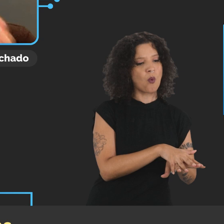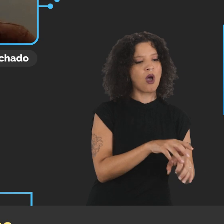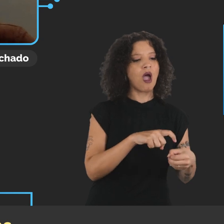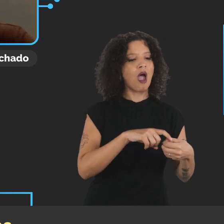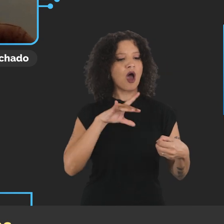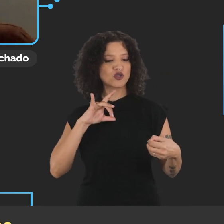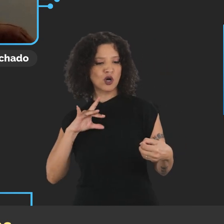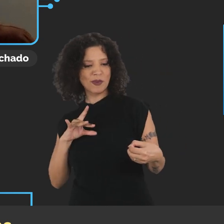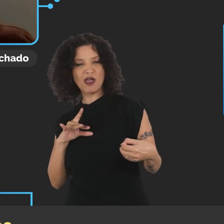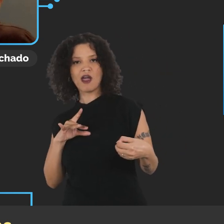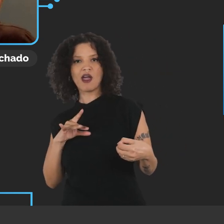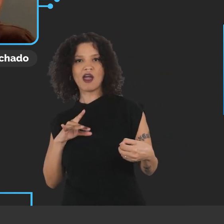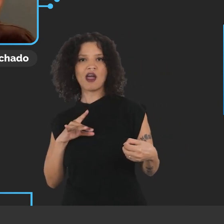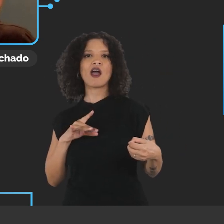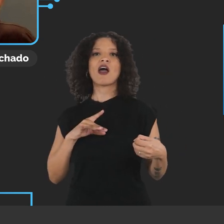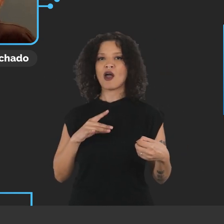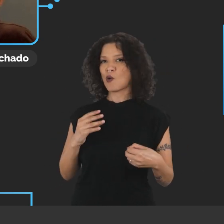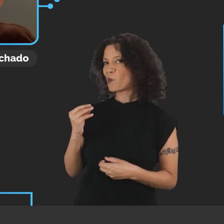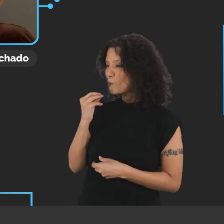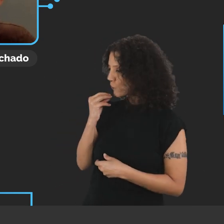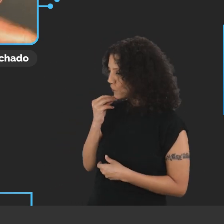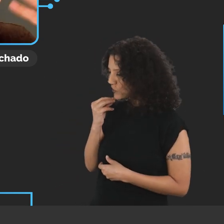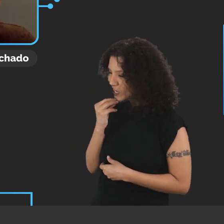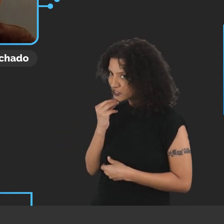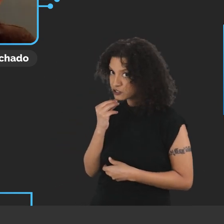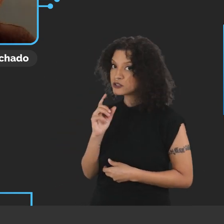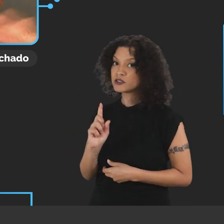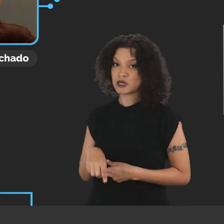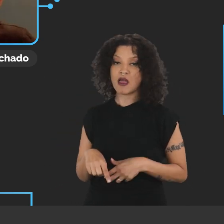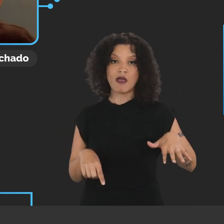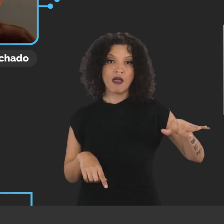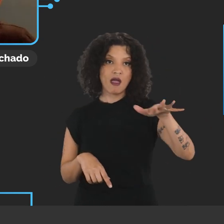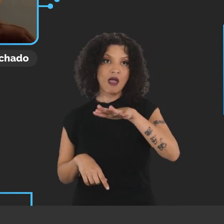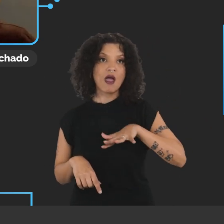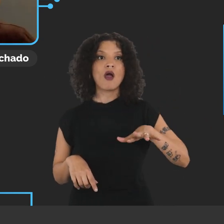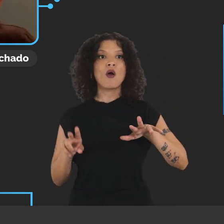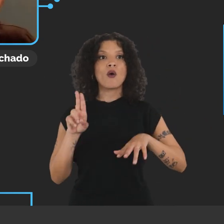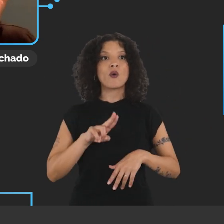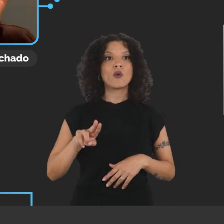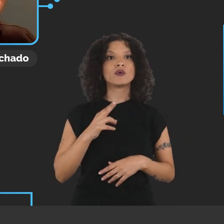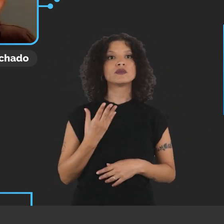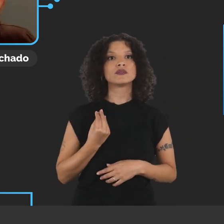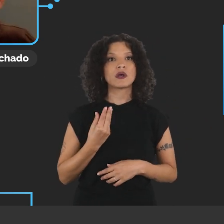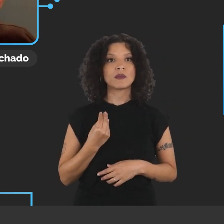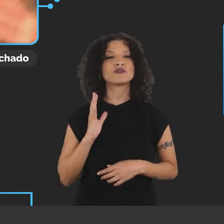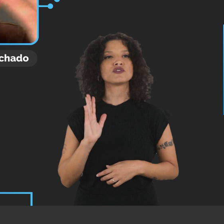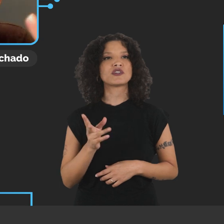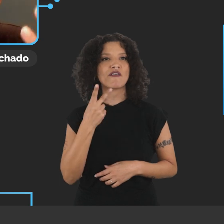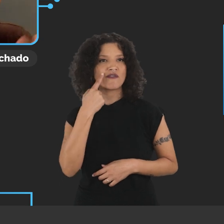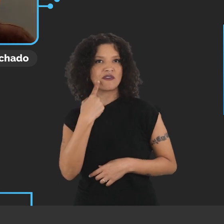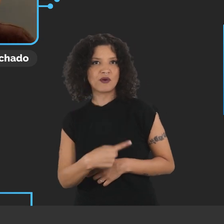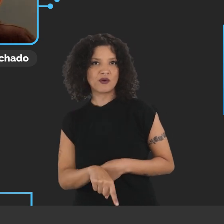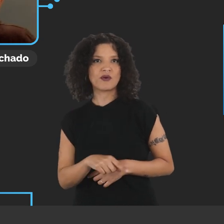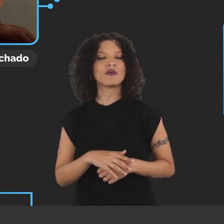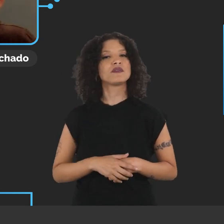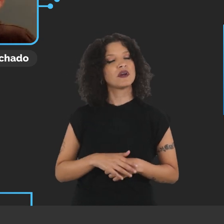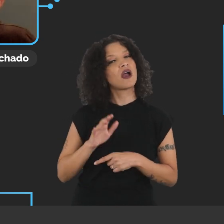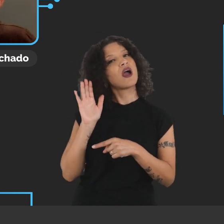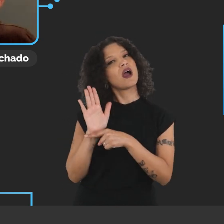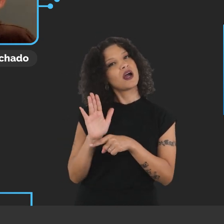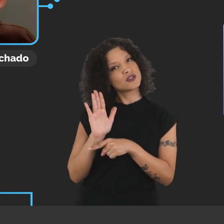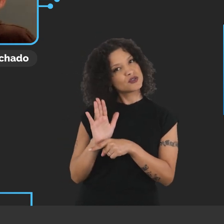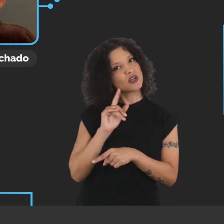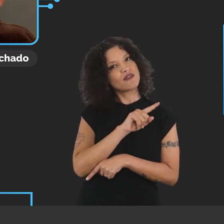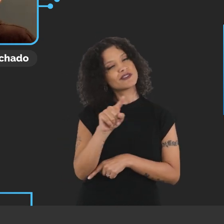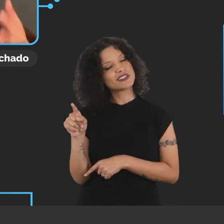inclusão, autonomia e oportunidade, e lembrei de uma expressão que é muito usada no mercado audiovisual, vocês já devem ter escutado ela